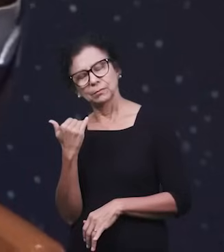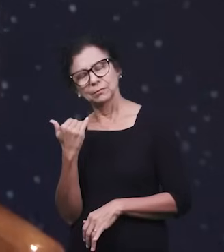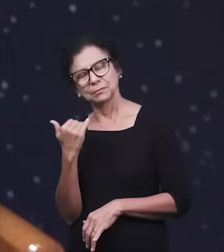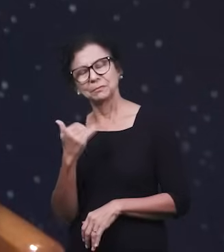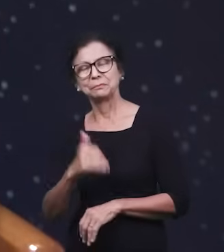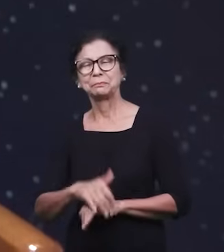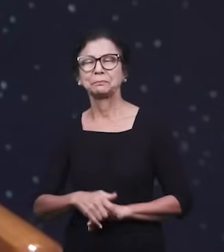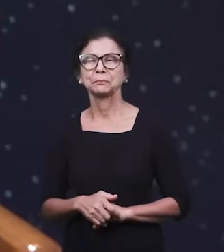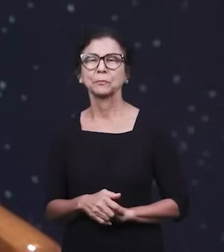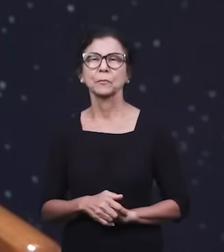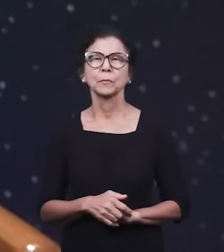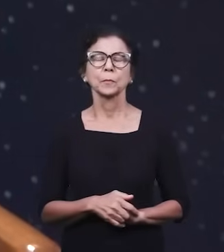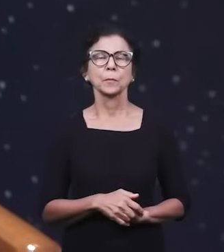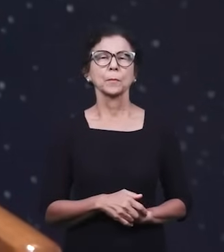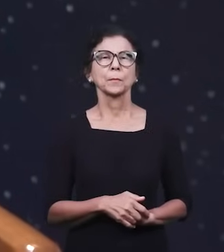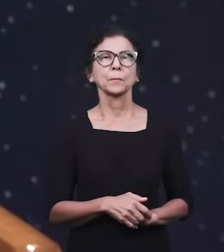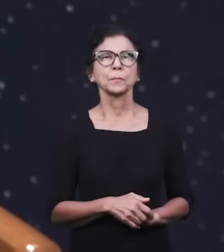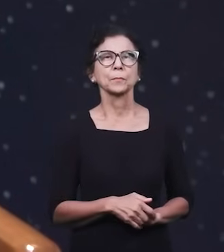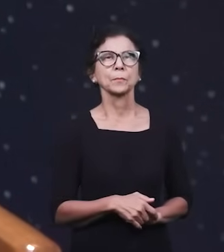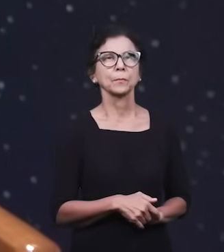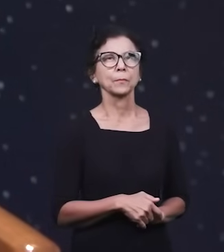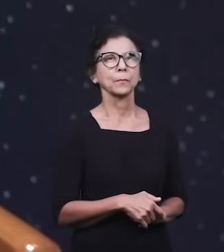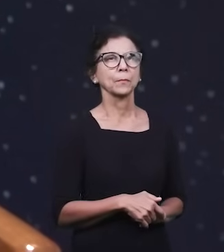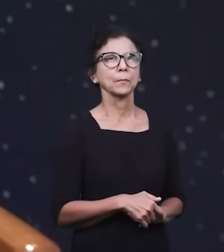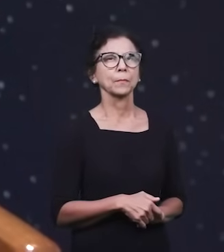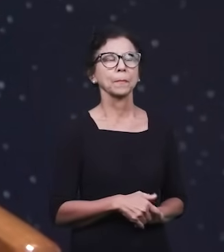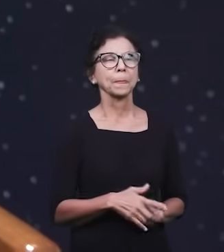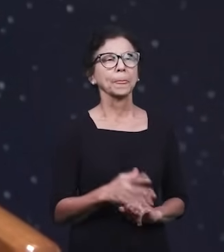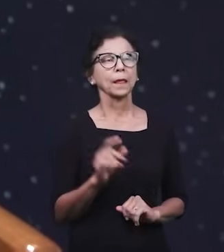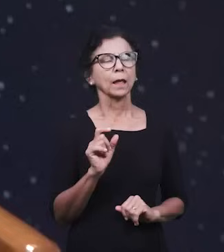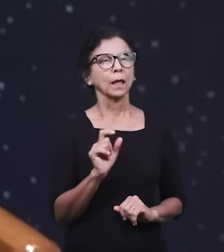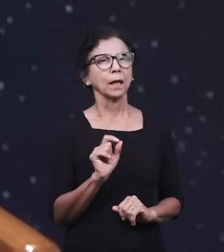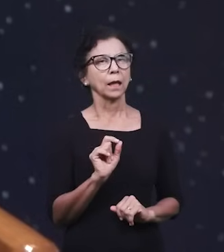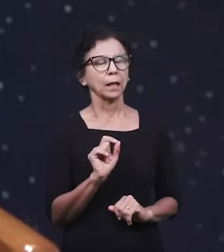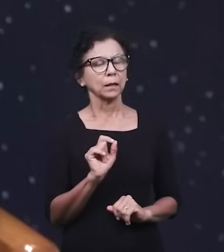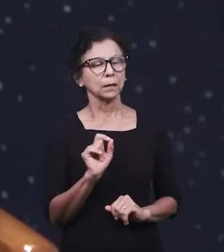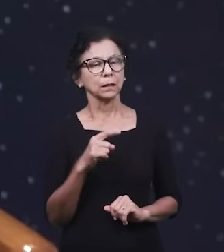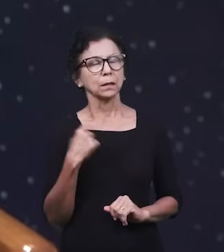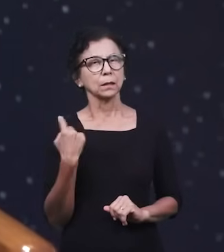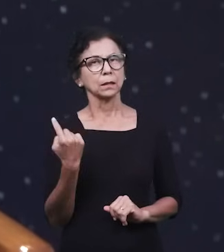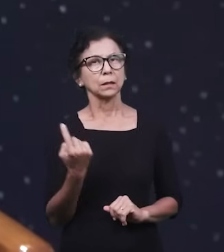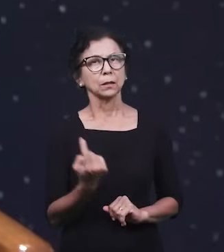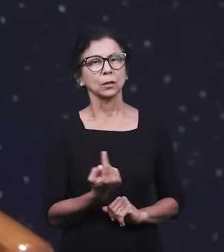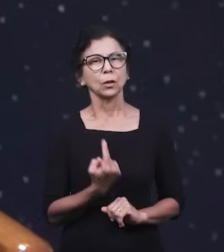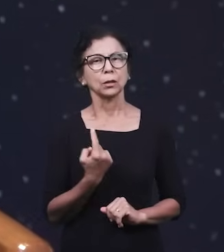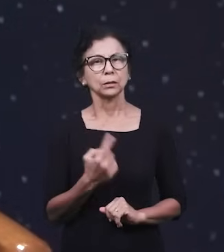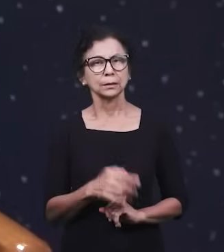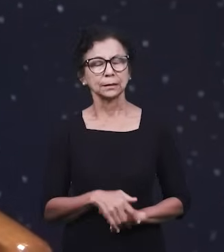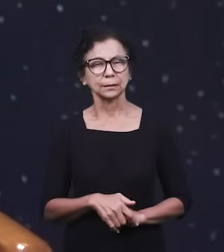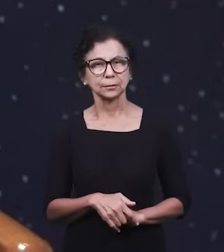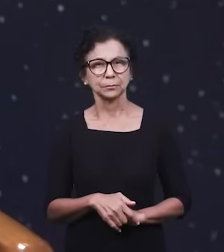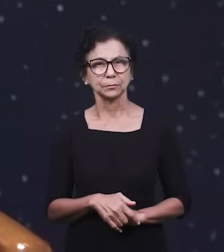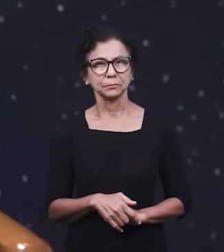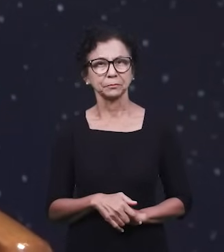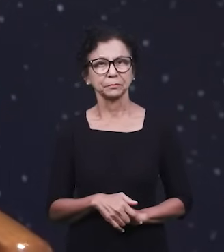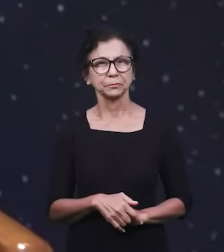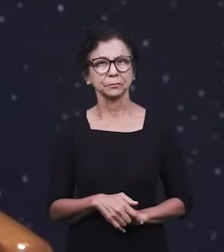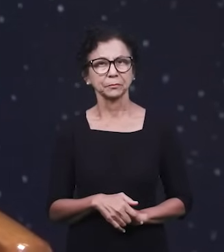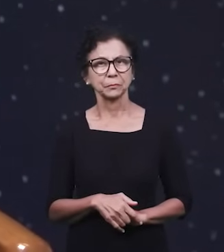nesse assunto, nesse livro, um pouquinho agora, que tem como centro